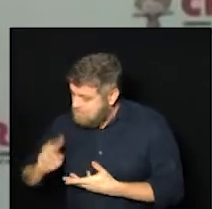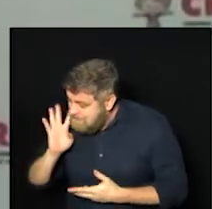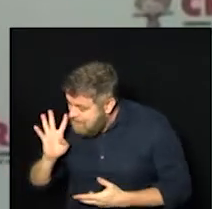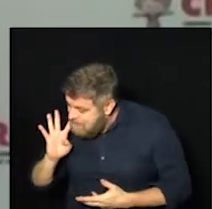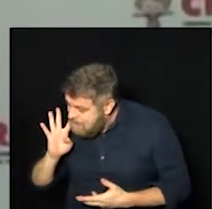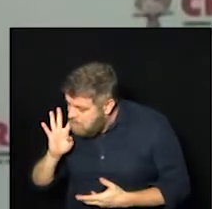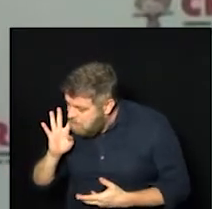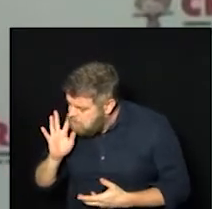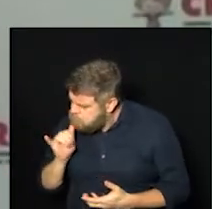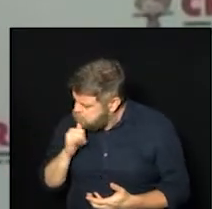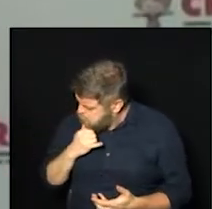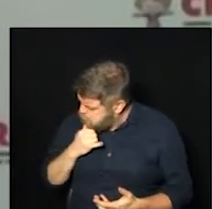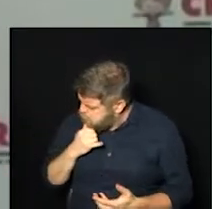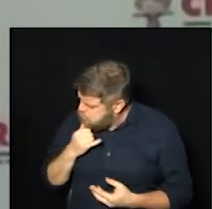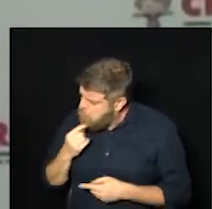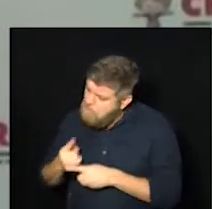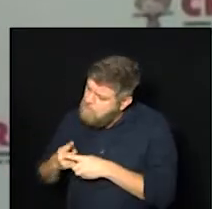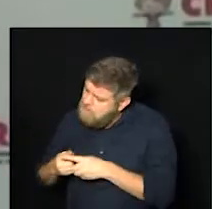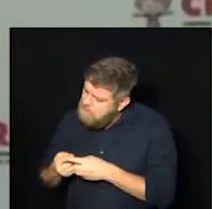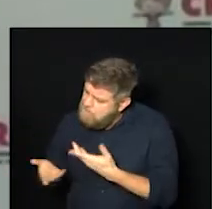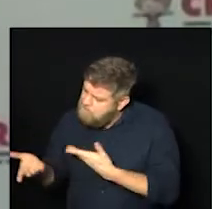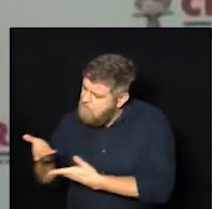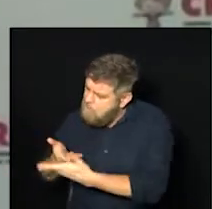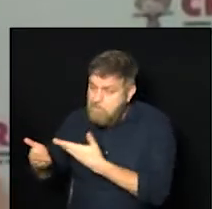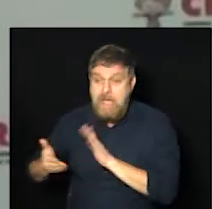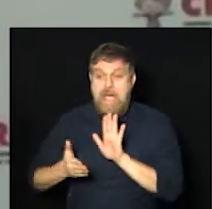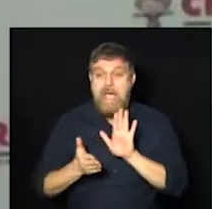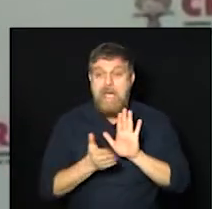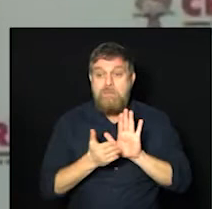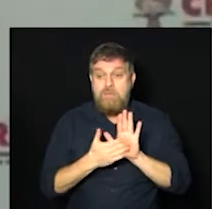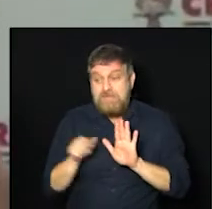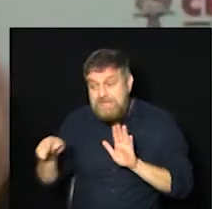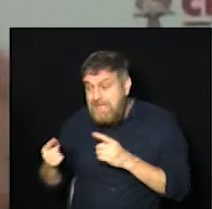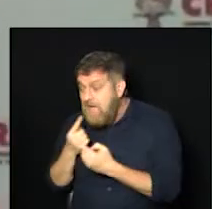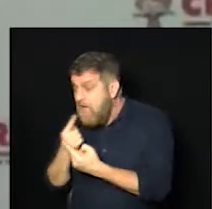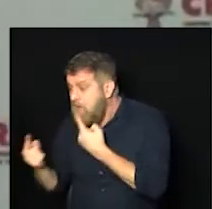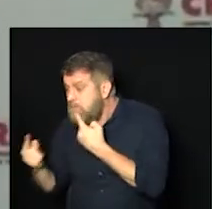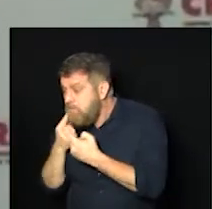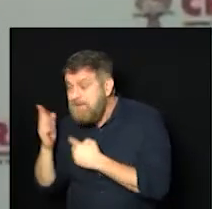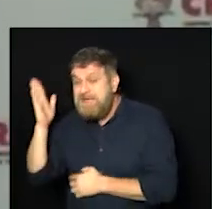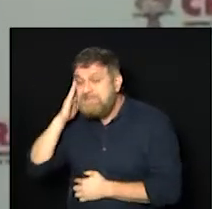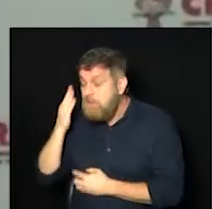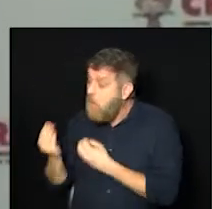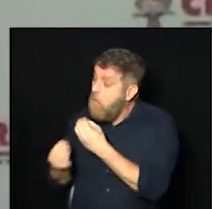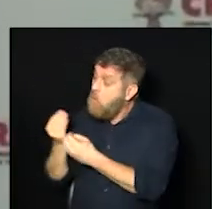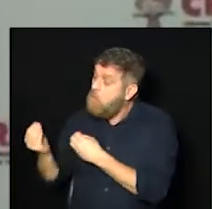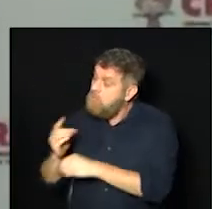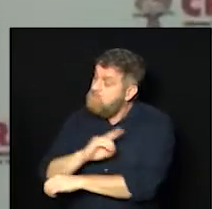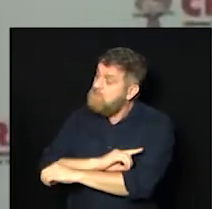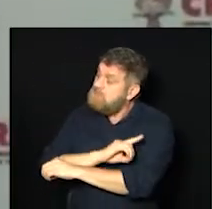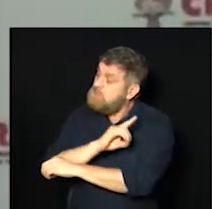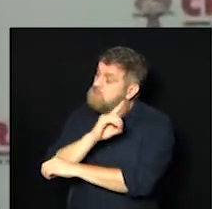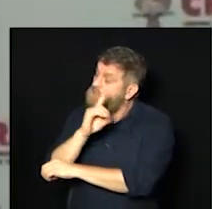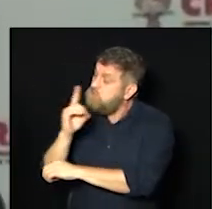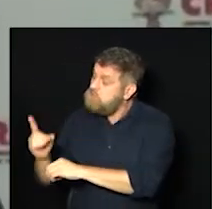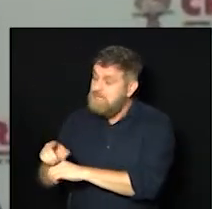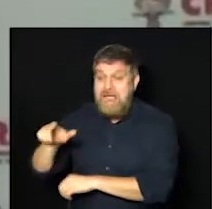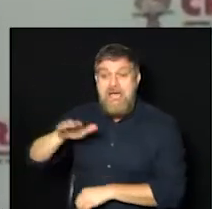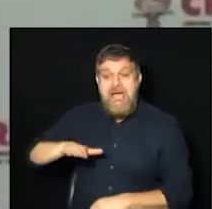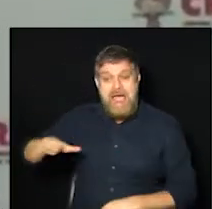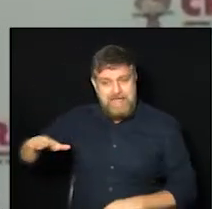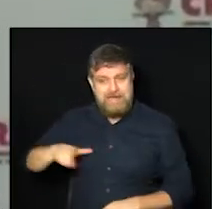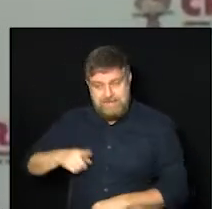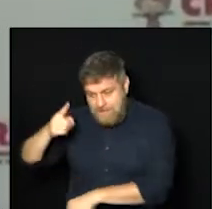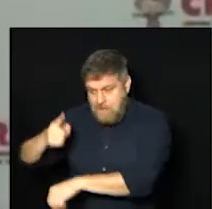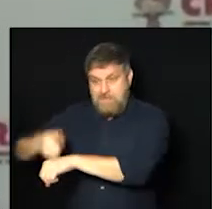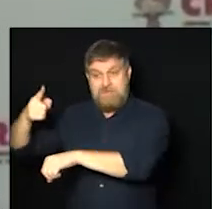o que não está legal, enfim, é propor esse diálogo onde a criança conta do seu dia a dia e das suas ações, e assim ela pode, em algum